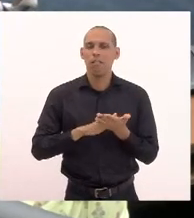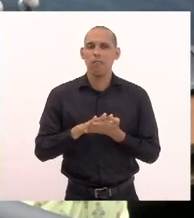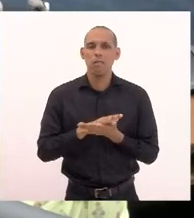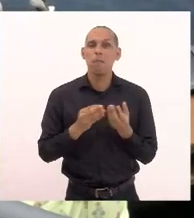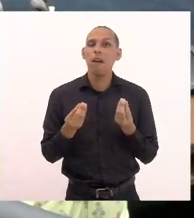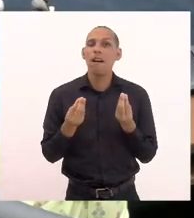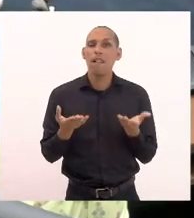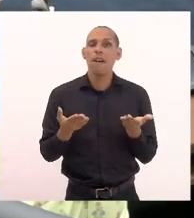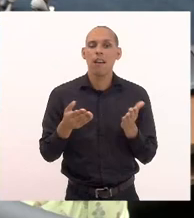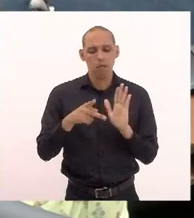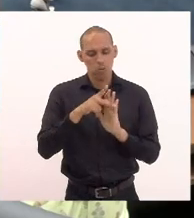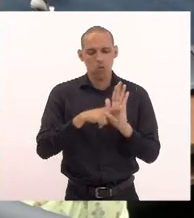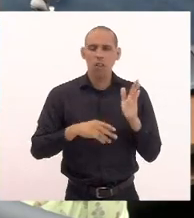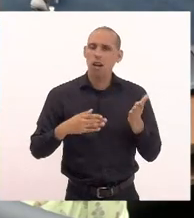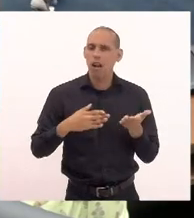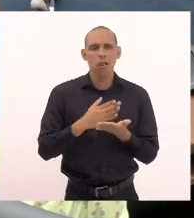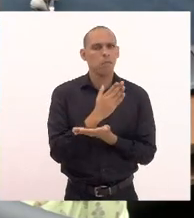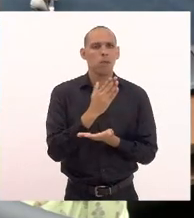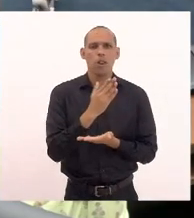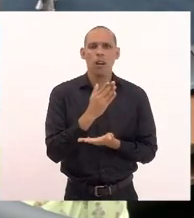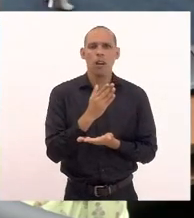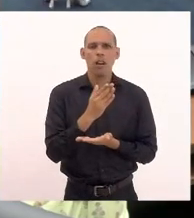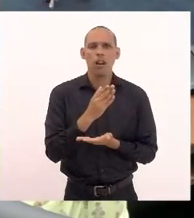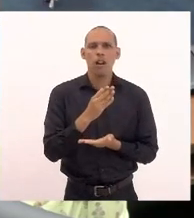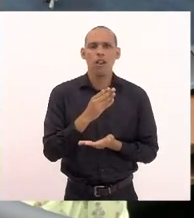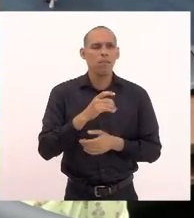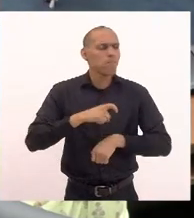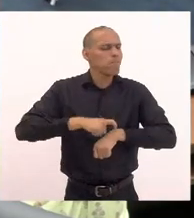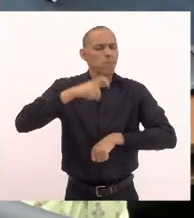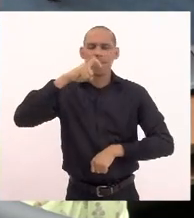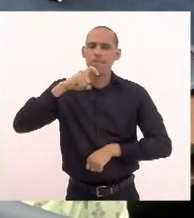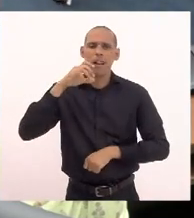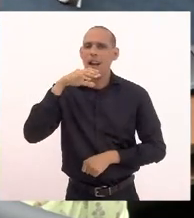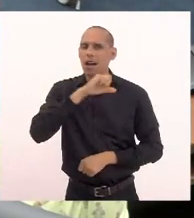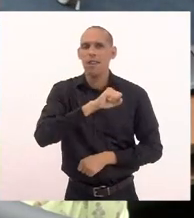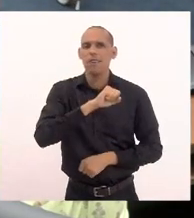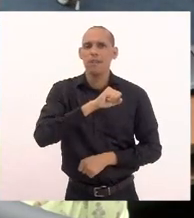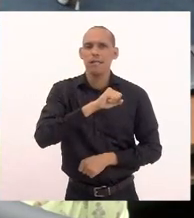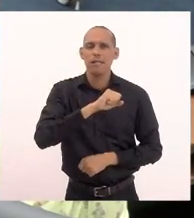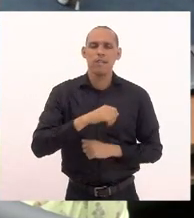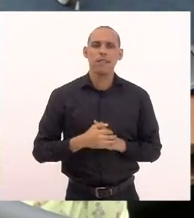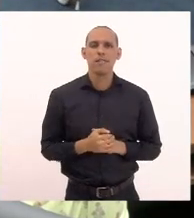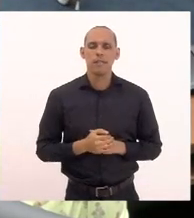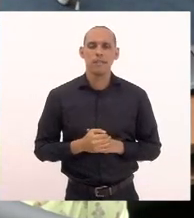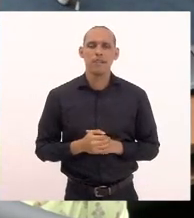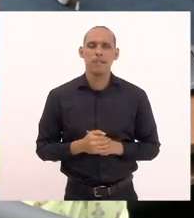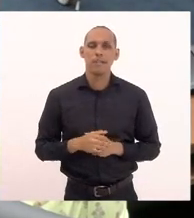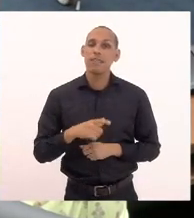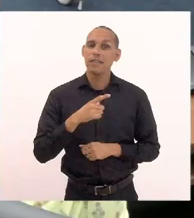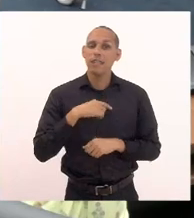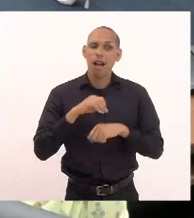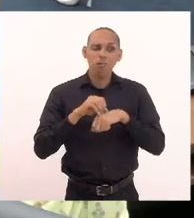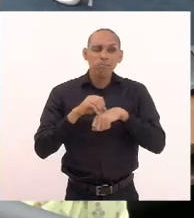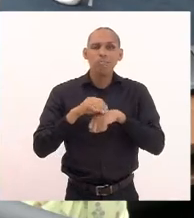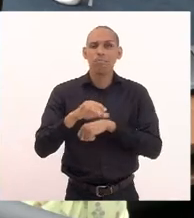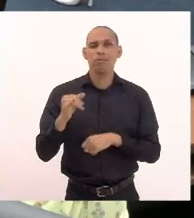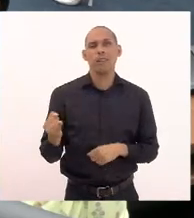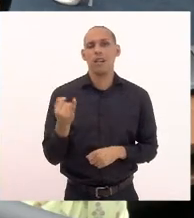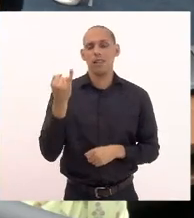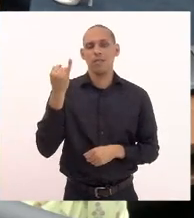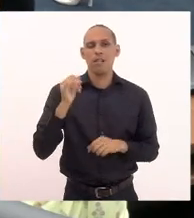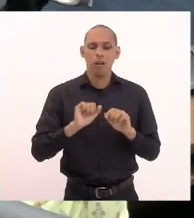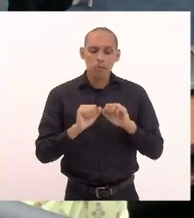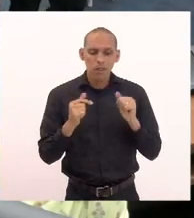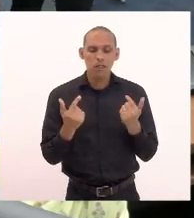esse projeto seja aprovado o mais imediatamente possível. Há aí um recado muito importante que a